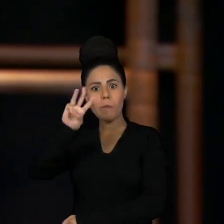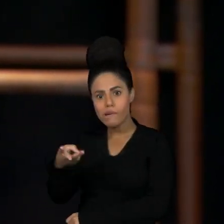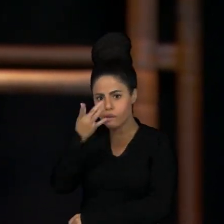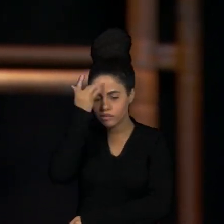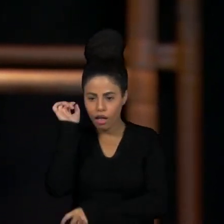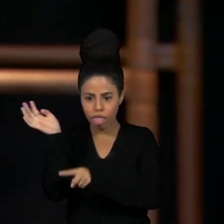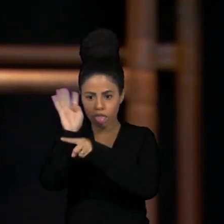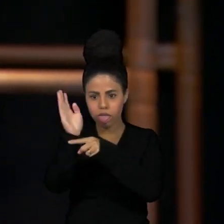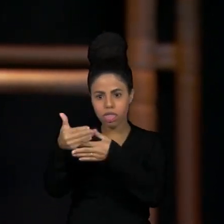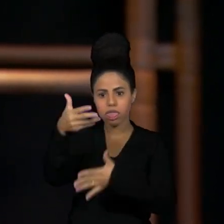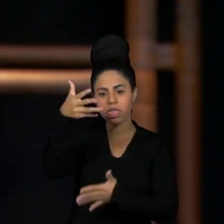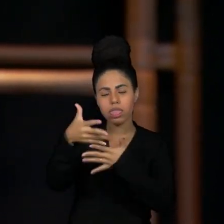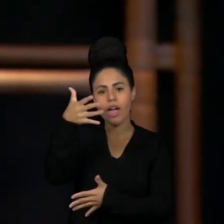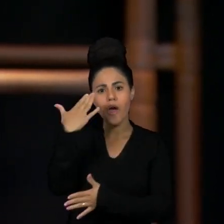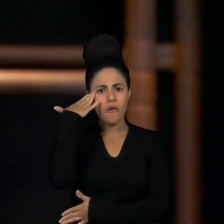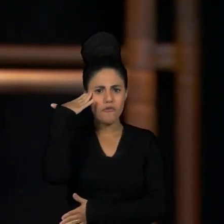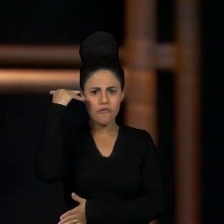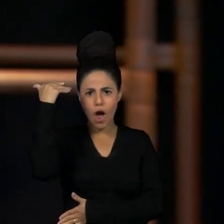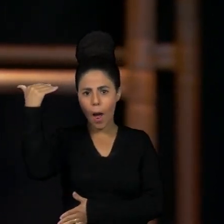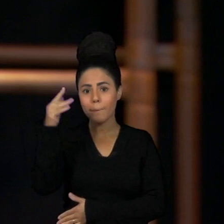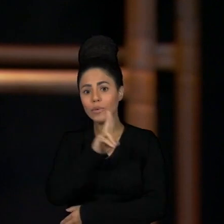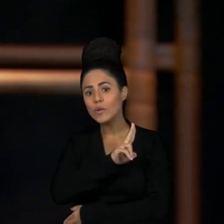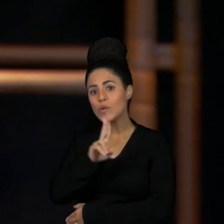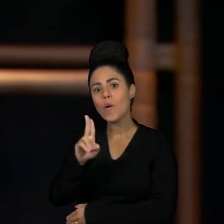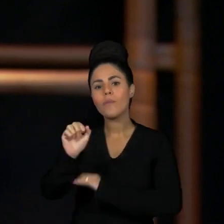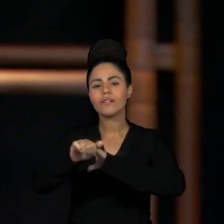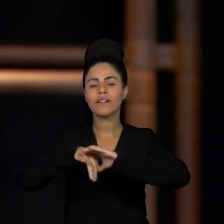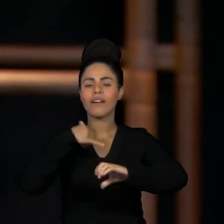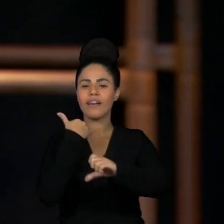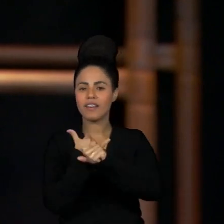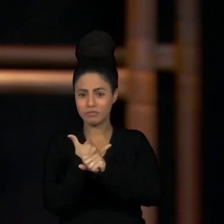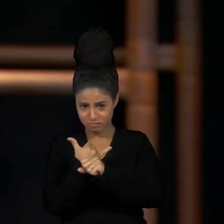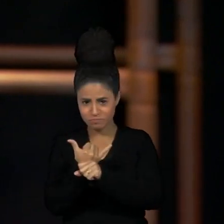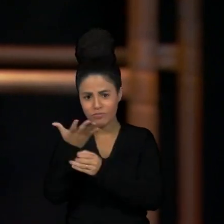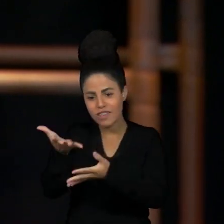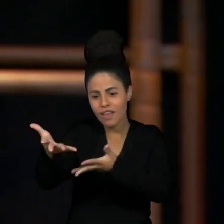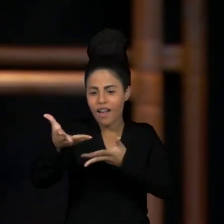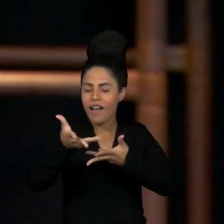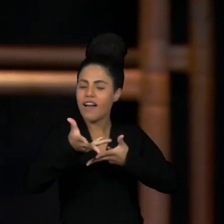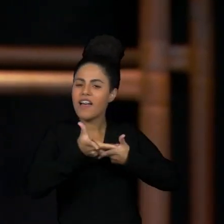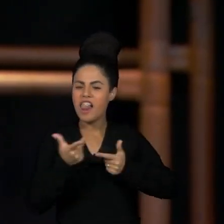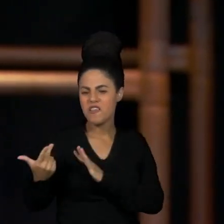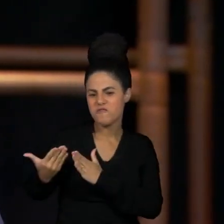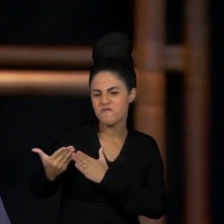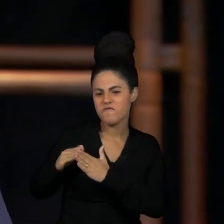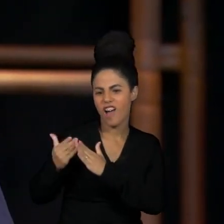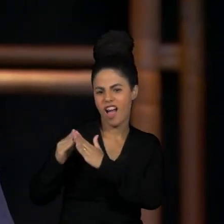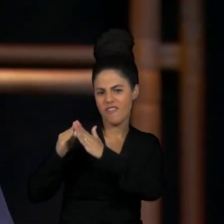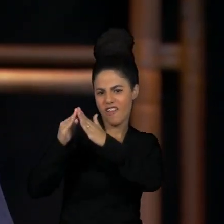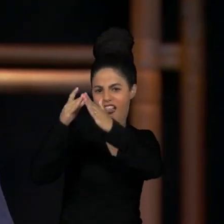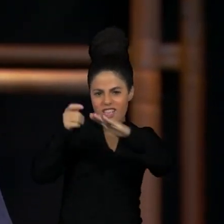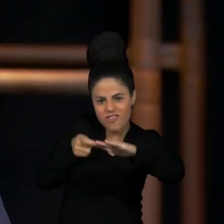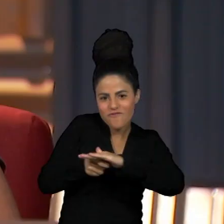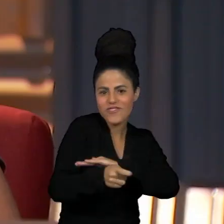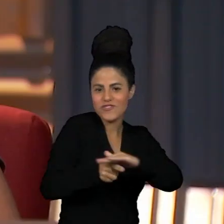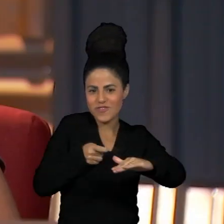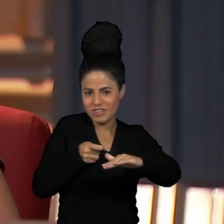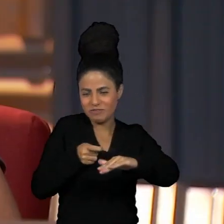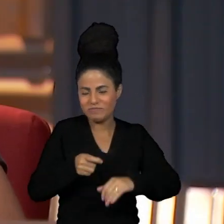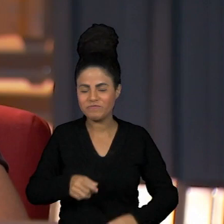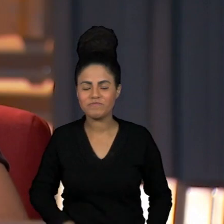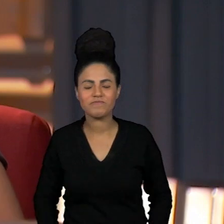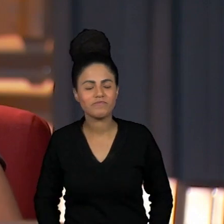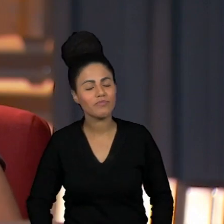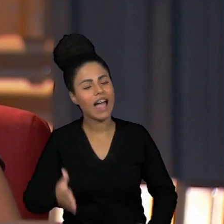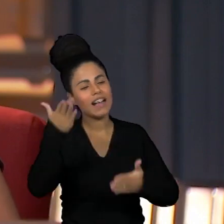mais famoso pelo nome do canal dele. Seja bem-vindo, Favelado Investidor. Muito